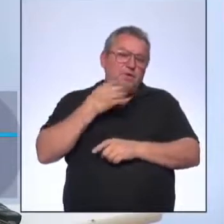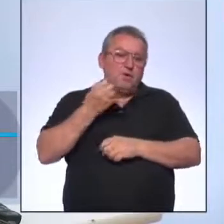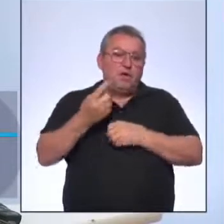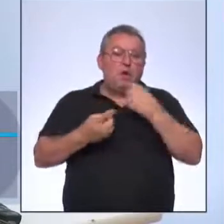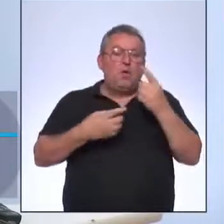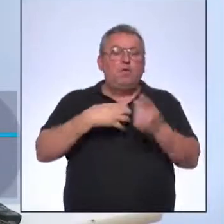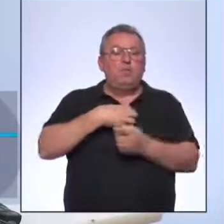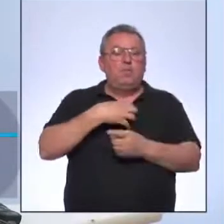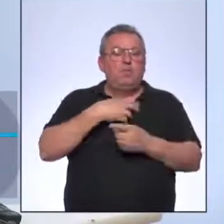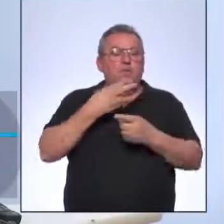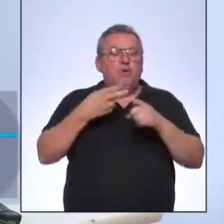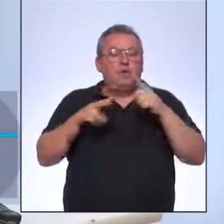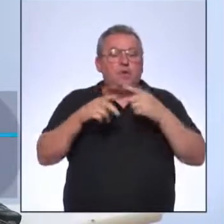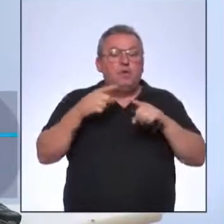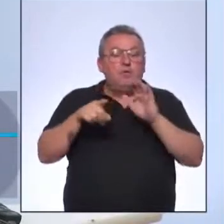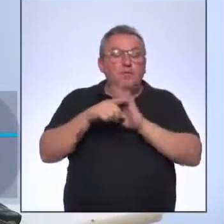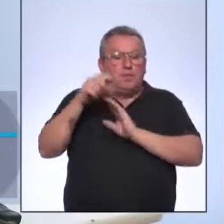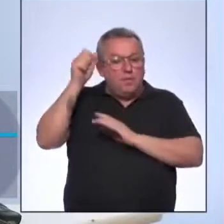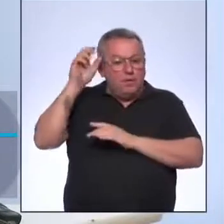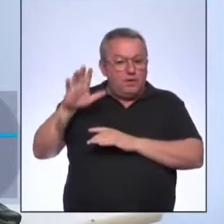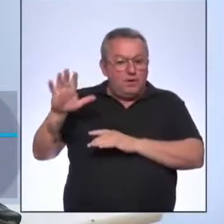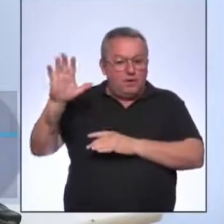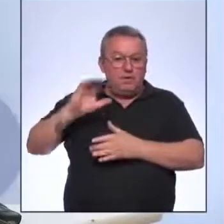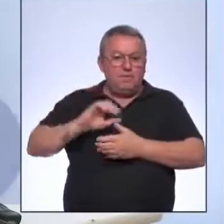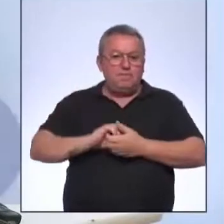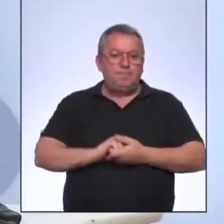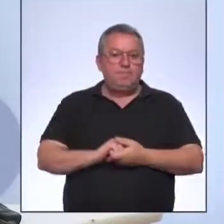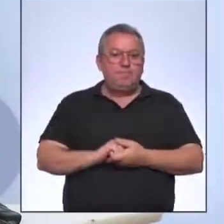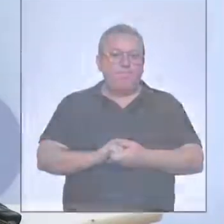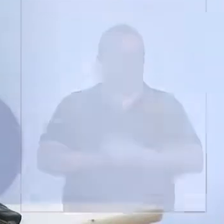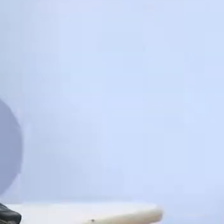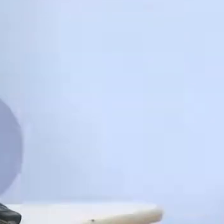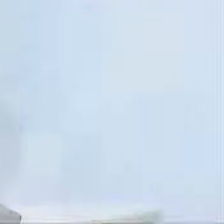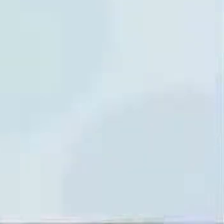de dança de origem africana. 1 minuto.